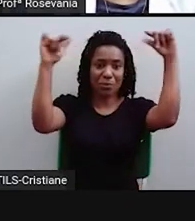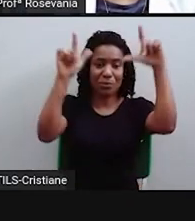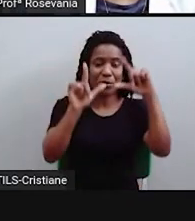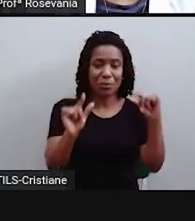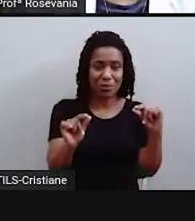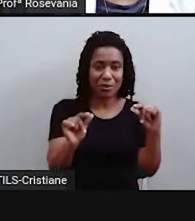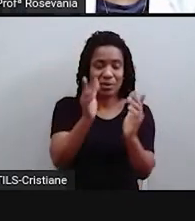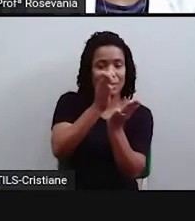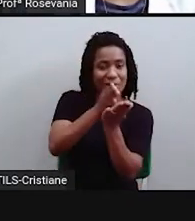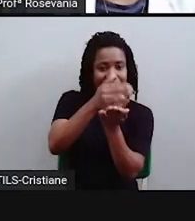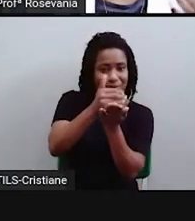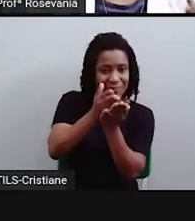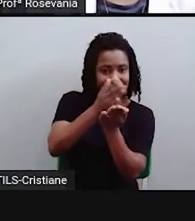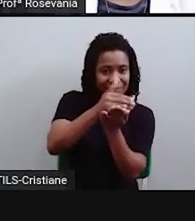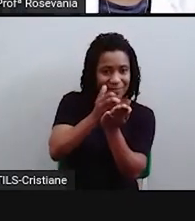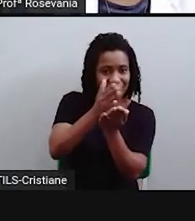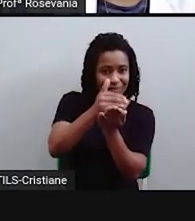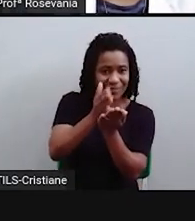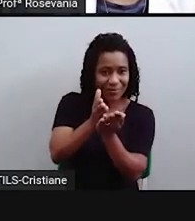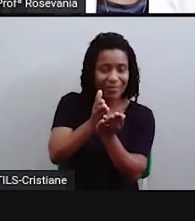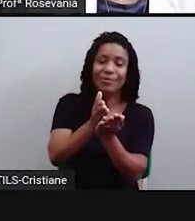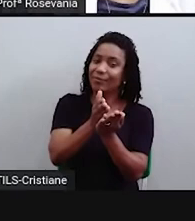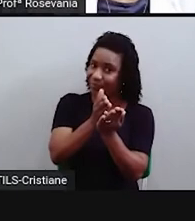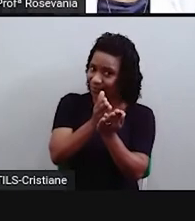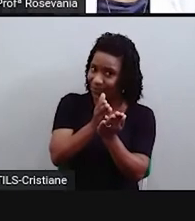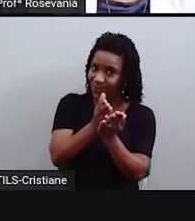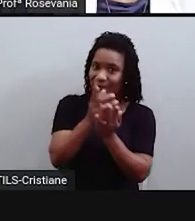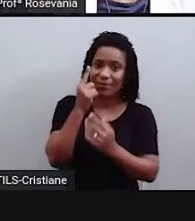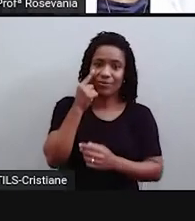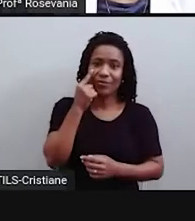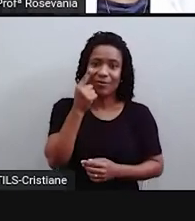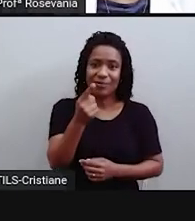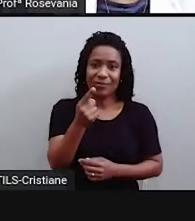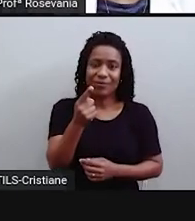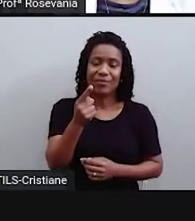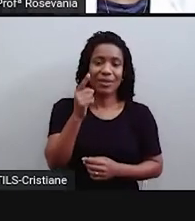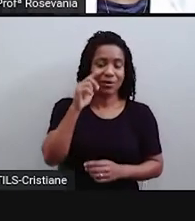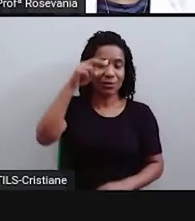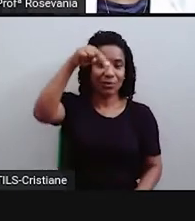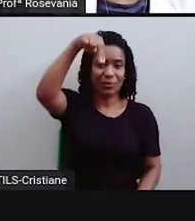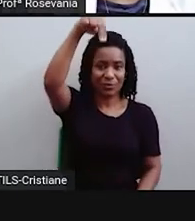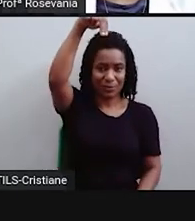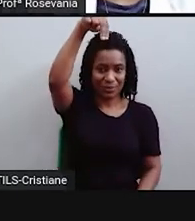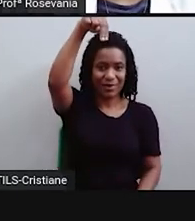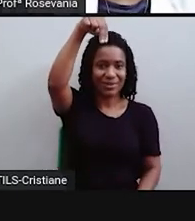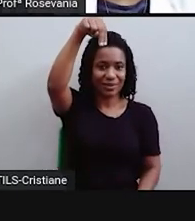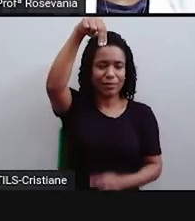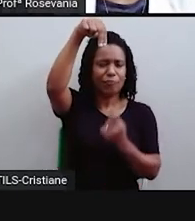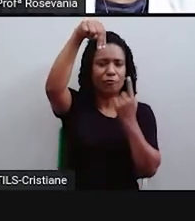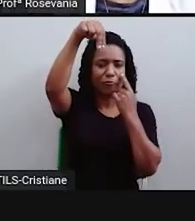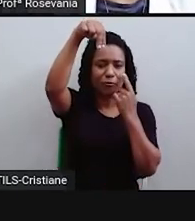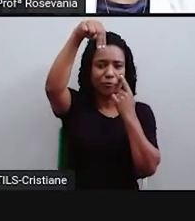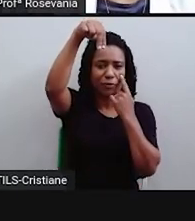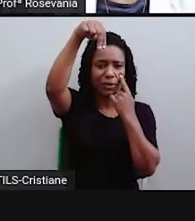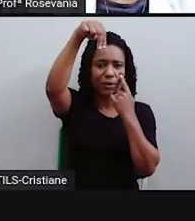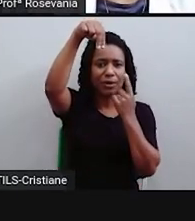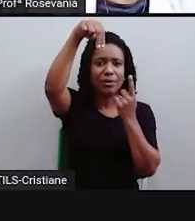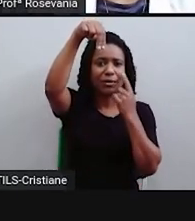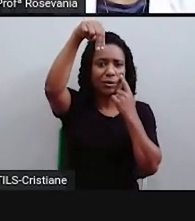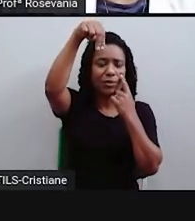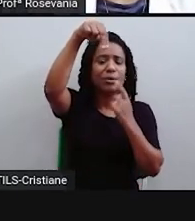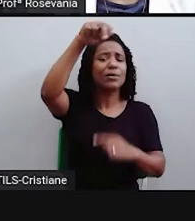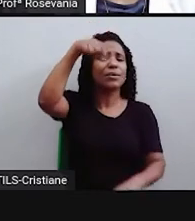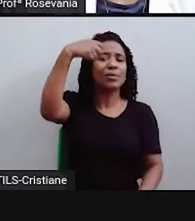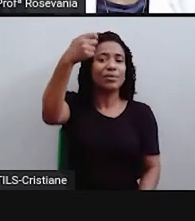vai dividindo no meio, aí tem um macetezinho. Eu junto para achar, né, esses pontos, só para a gente entender, para achar